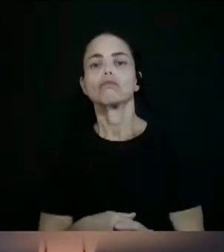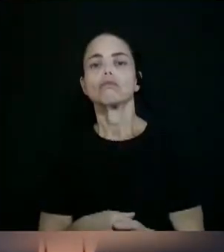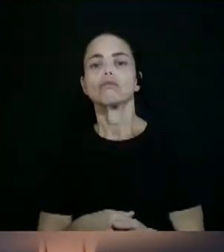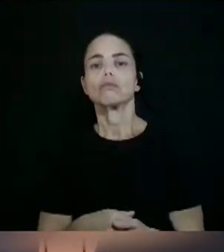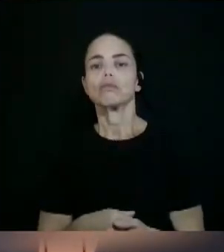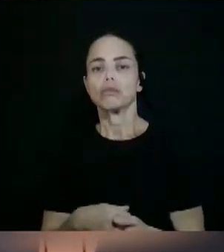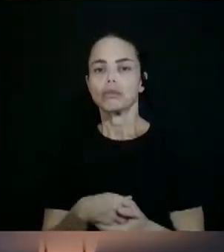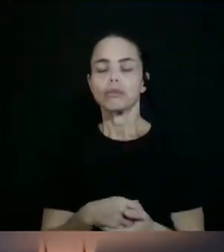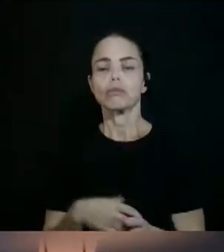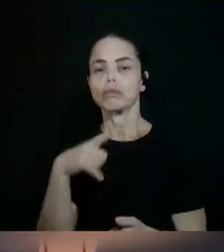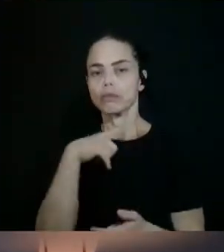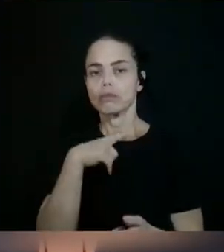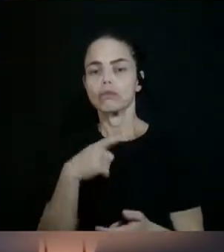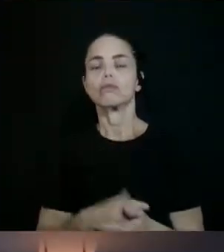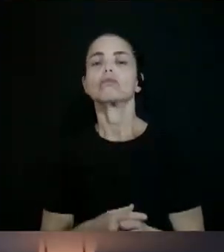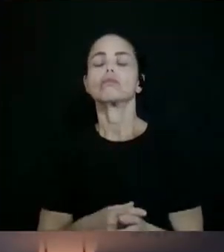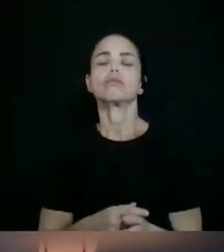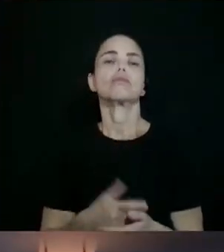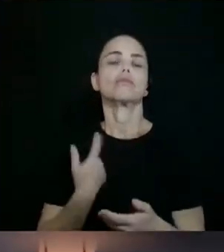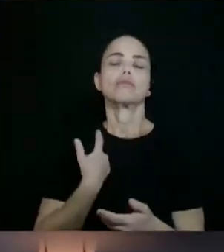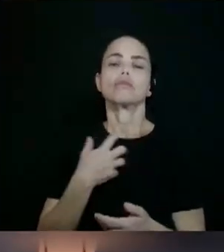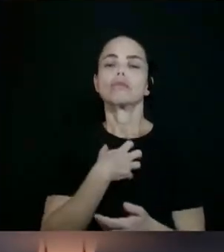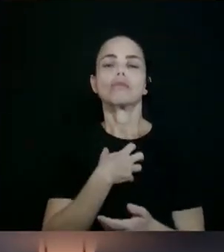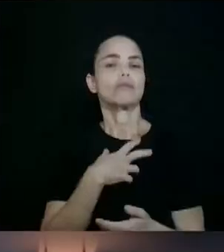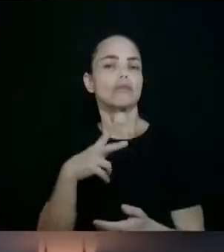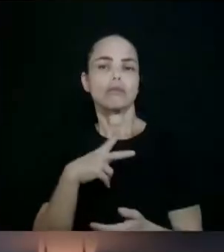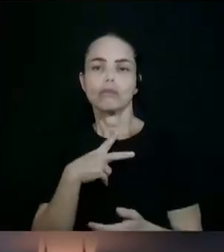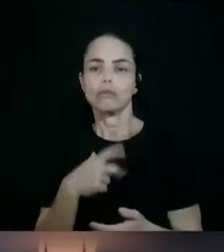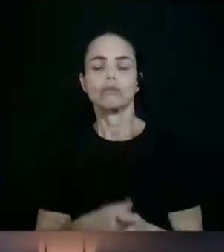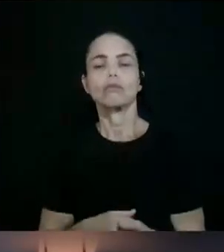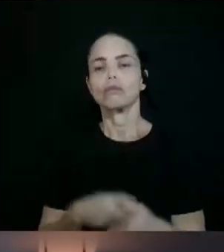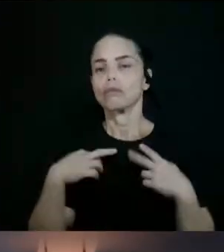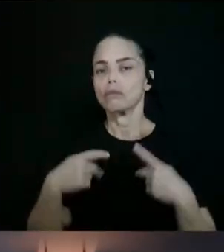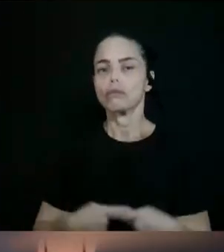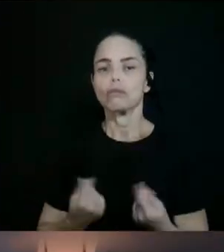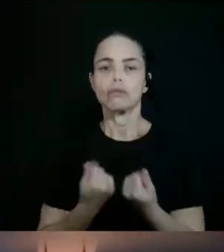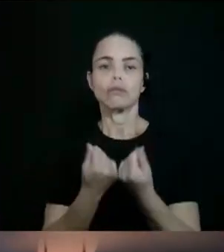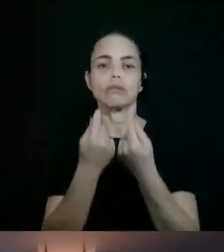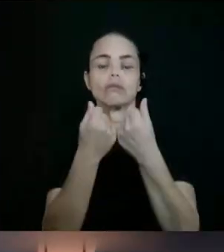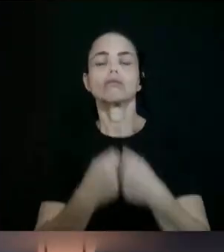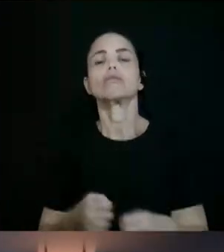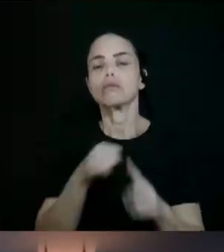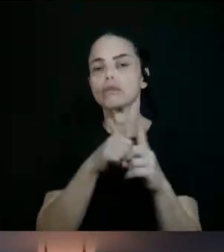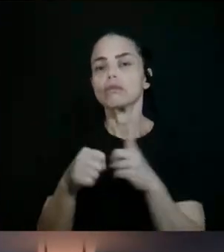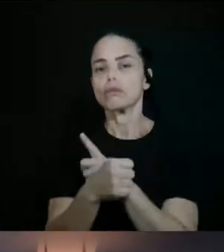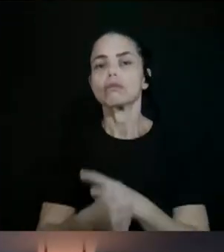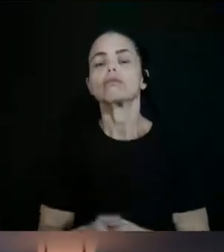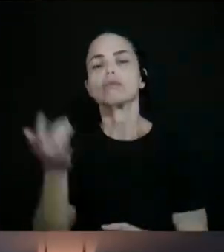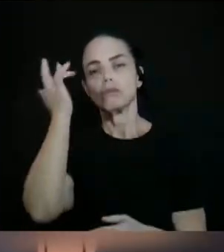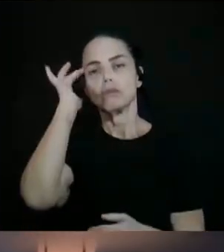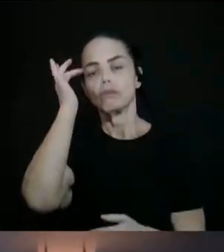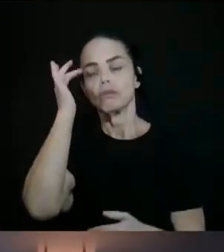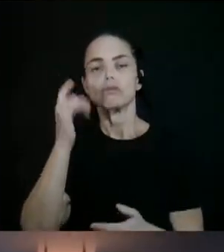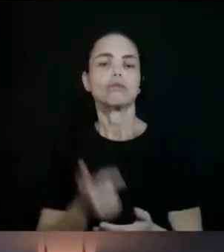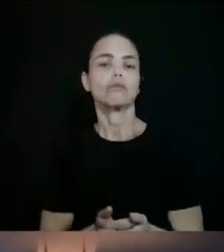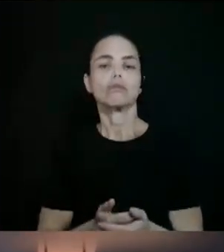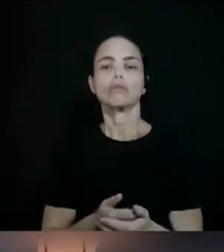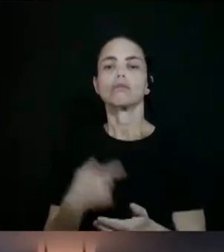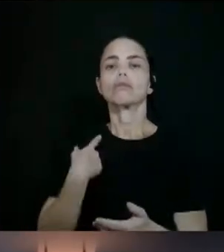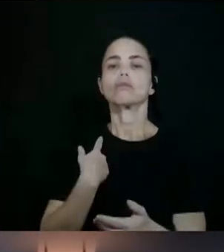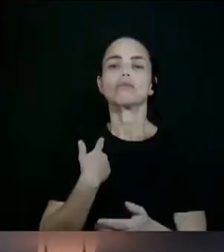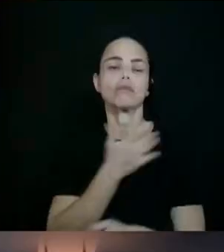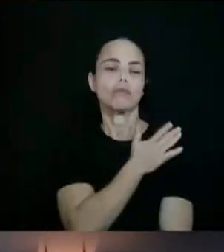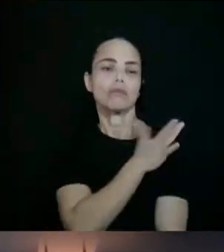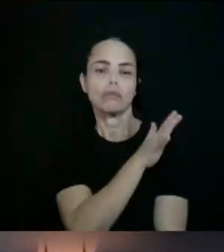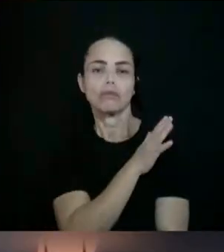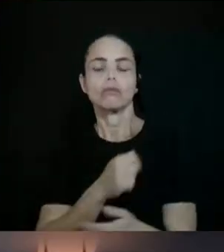têm as suas complexidades, enfim, tanto humanas, econômicas, sociais. E eu acho que qualquer mecanismo que venha para discriminar ou